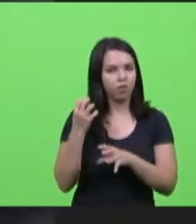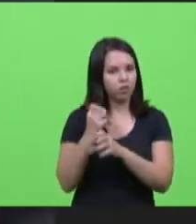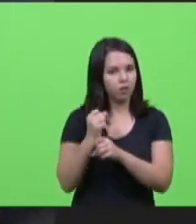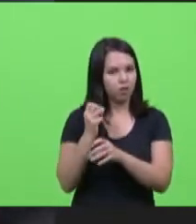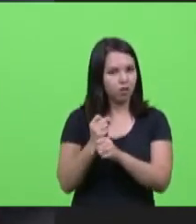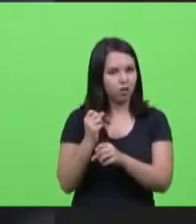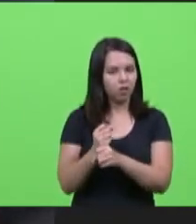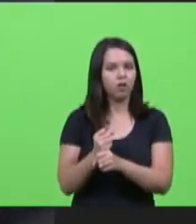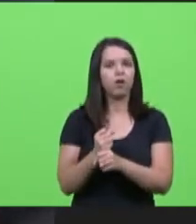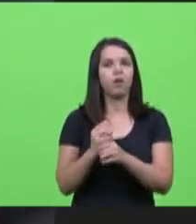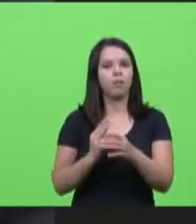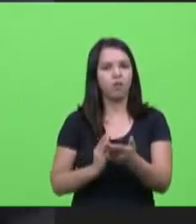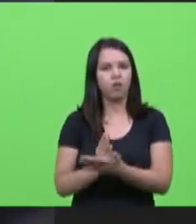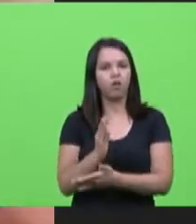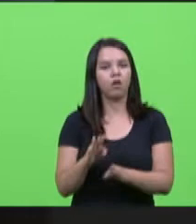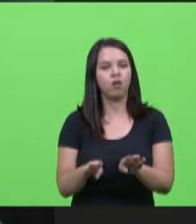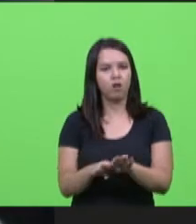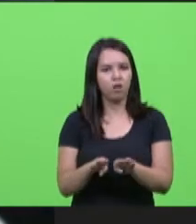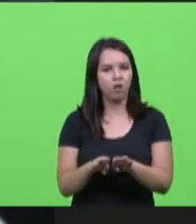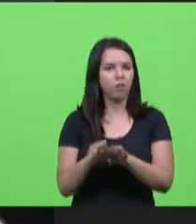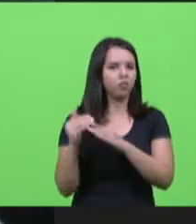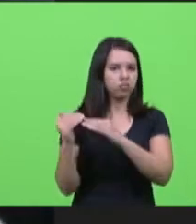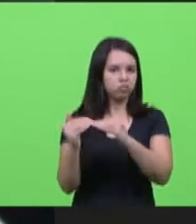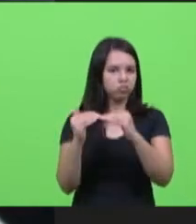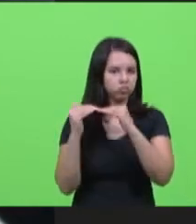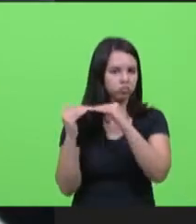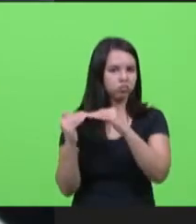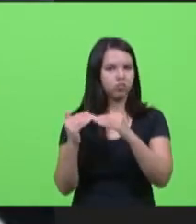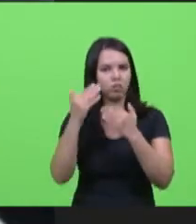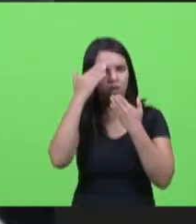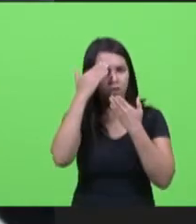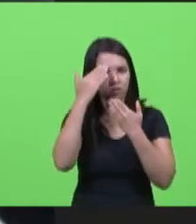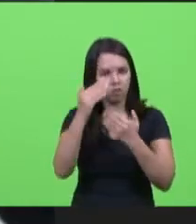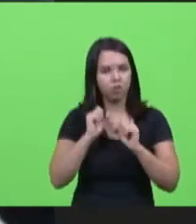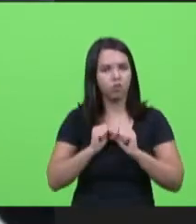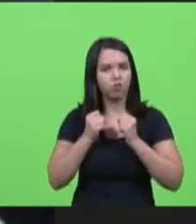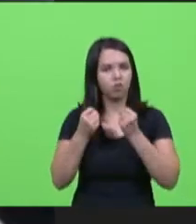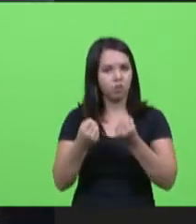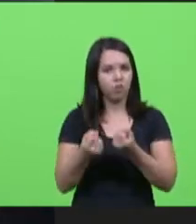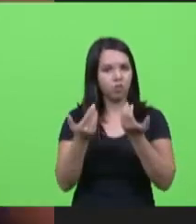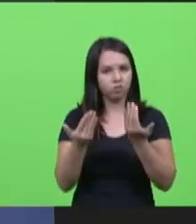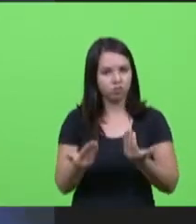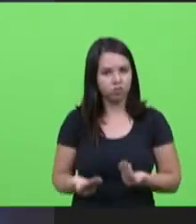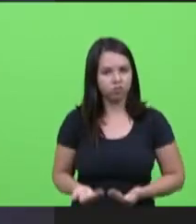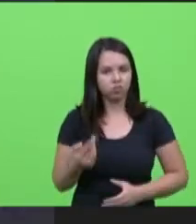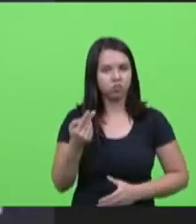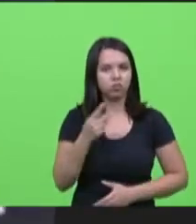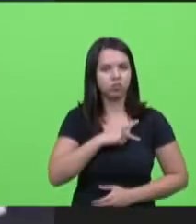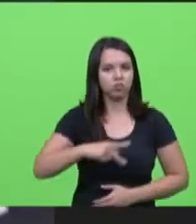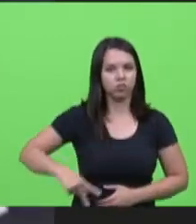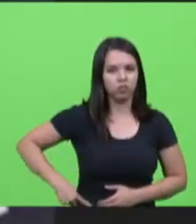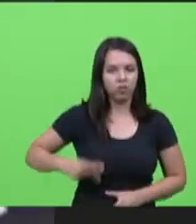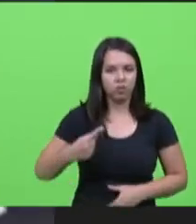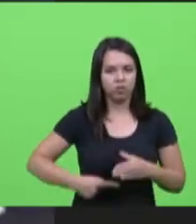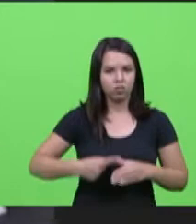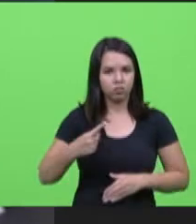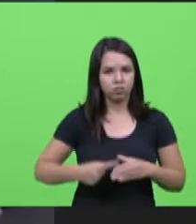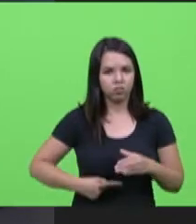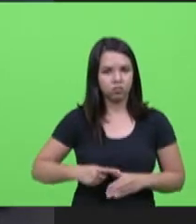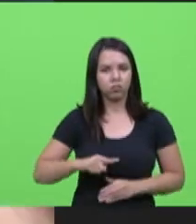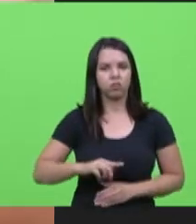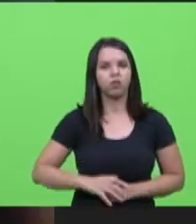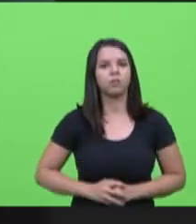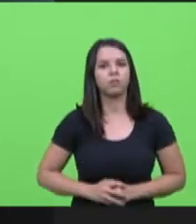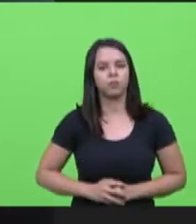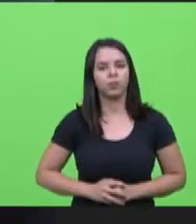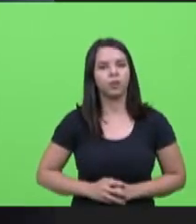aprovado também por unanimidade. Agradecer o empenho de Vossa Excelência, dos presidentes das comissões, deputado Marcos Vieira, deputado Romildo Titon, para que